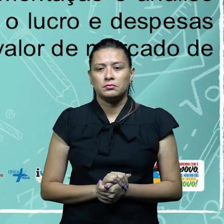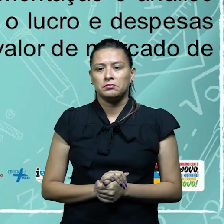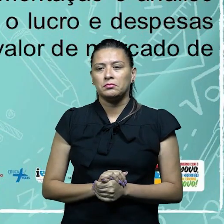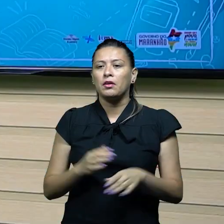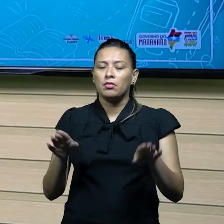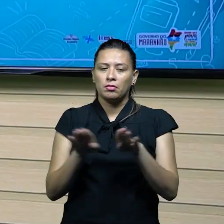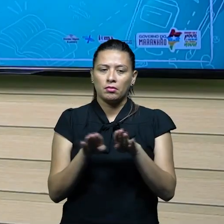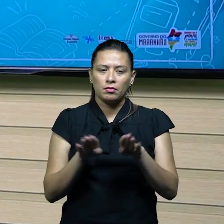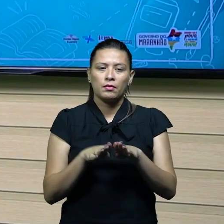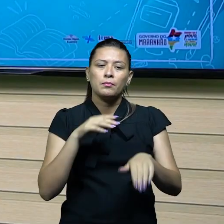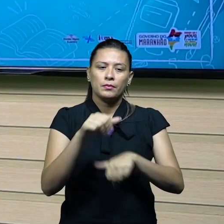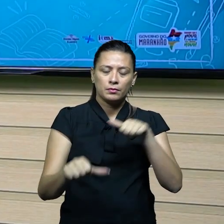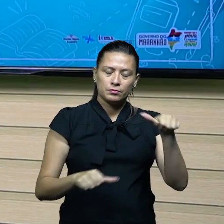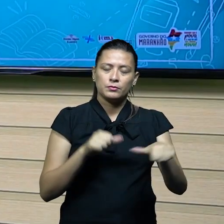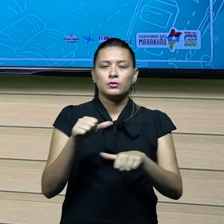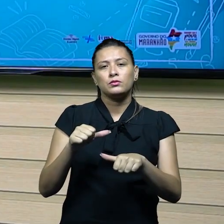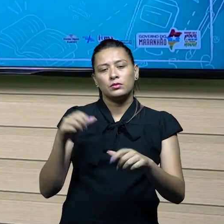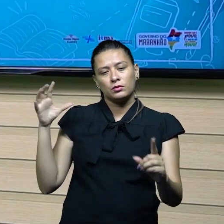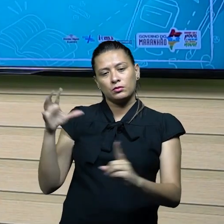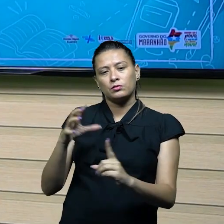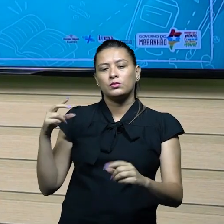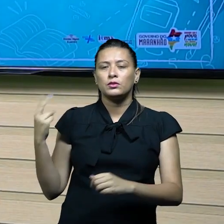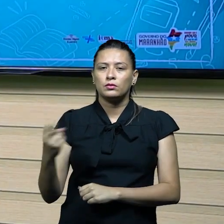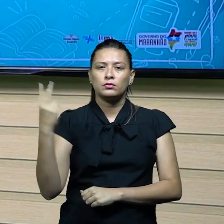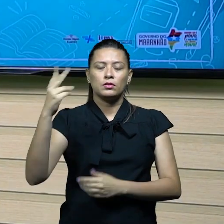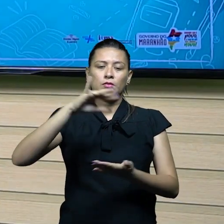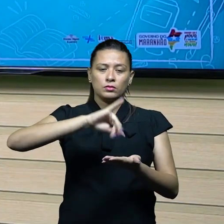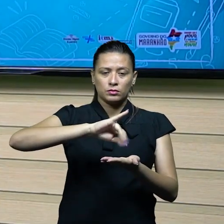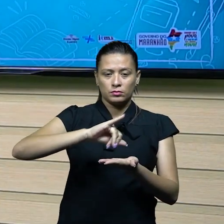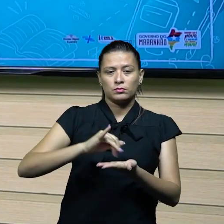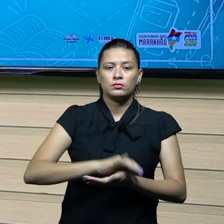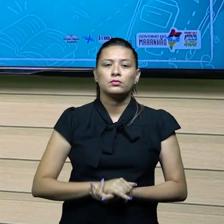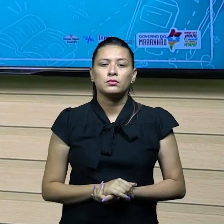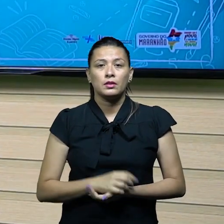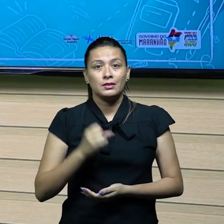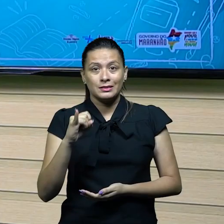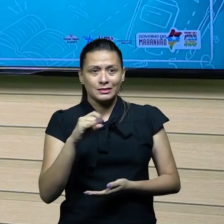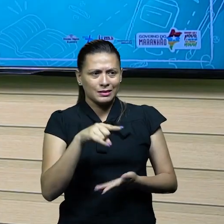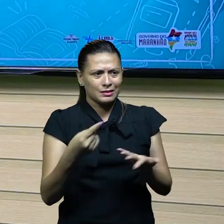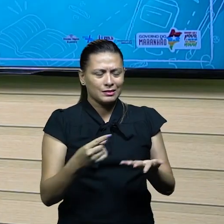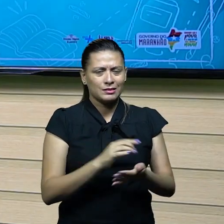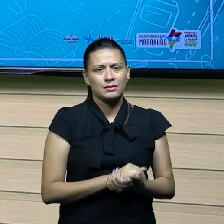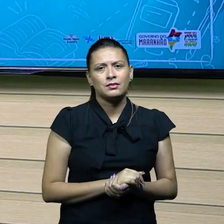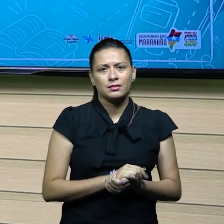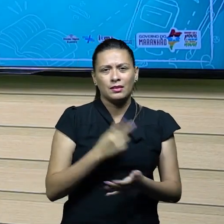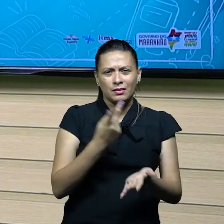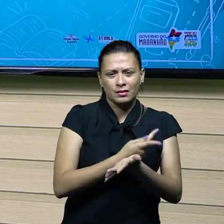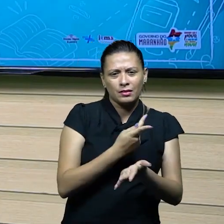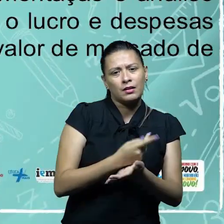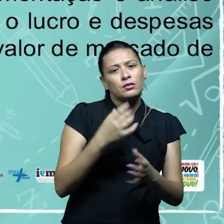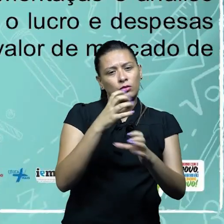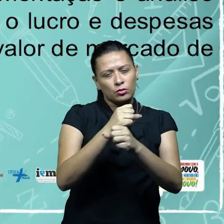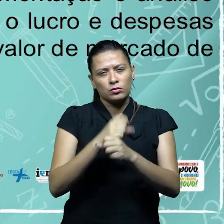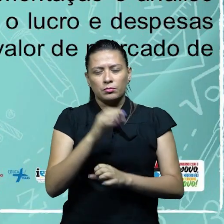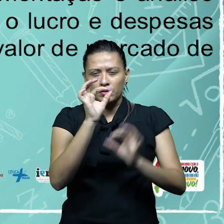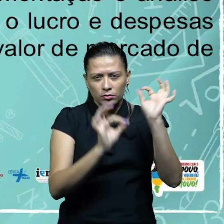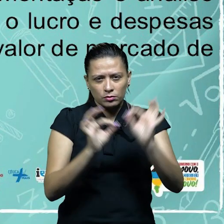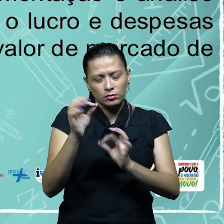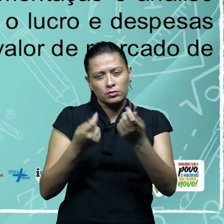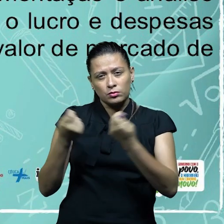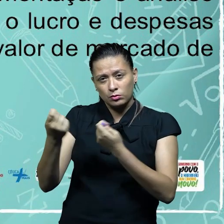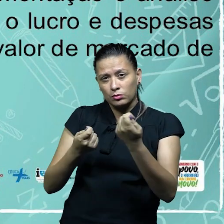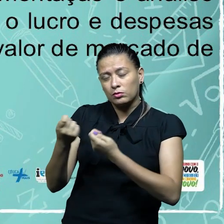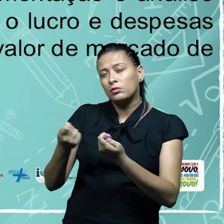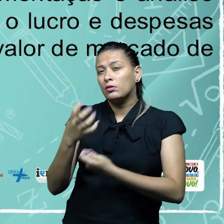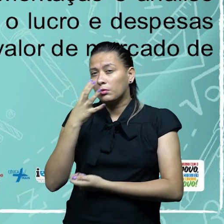de capital. Ou seja, se alguma coisa saiu do que foi planejado, a contabilidade ele tem esse controle e vai analisar isso, tá? A partir de toda